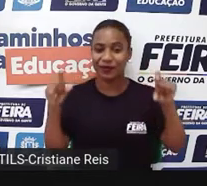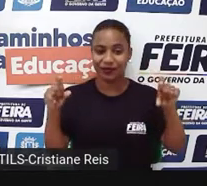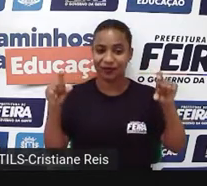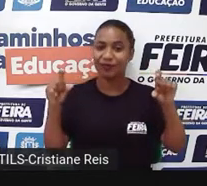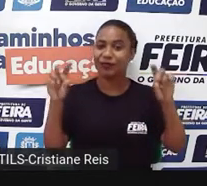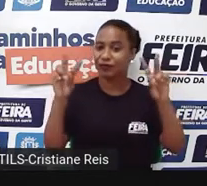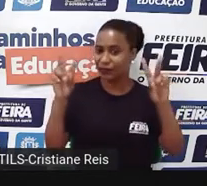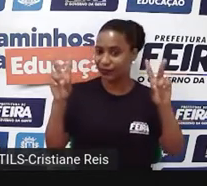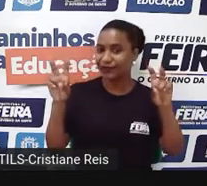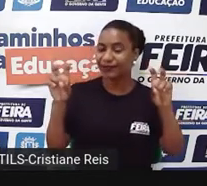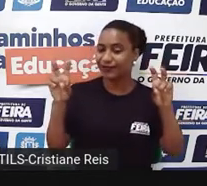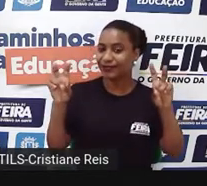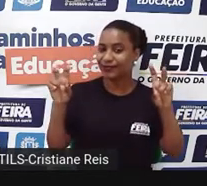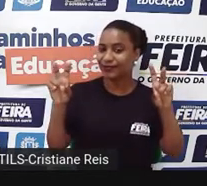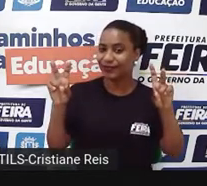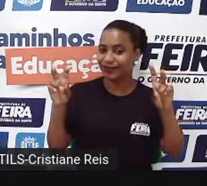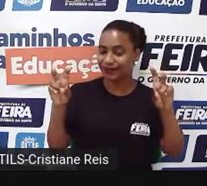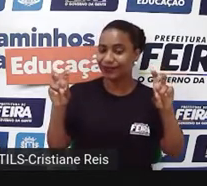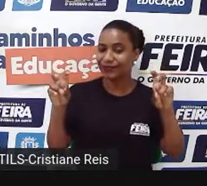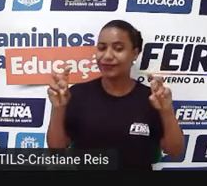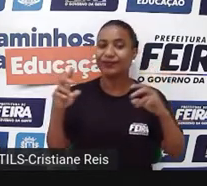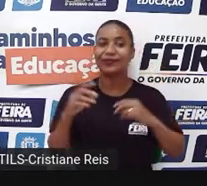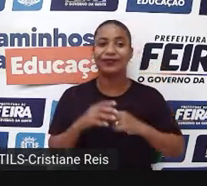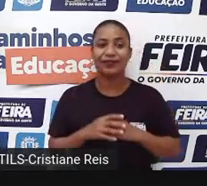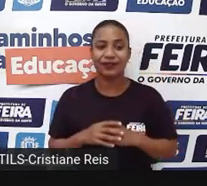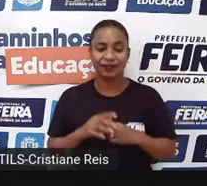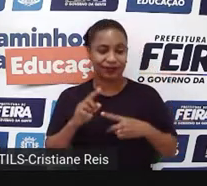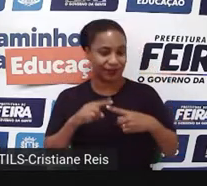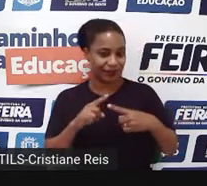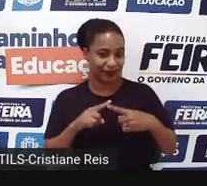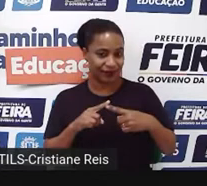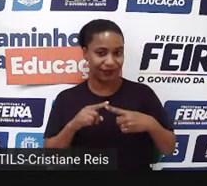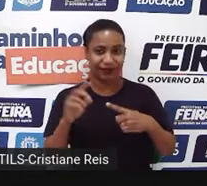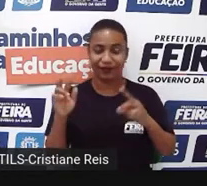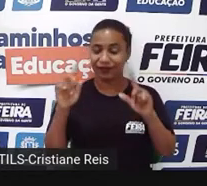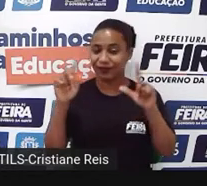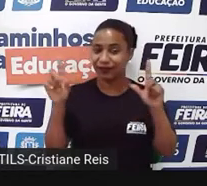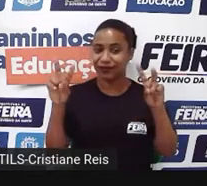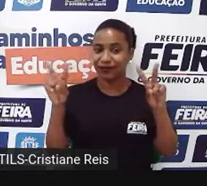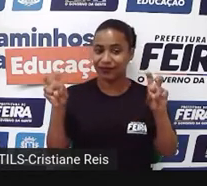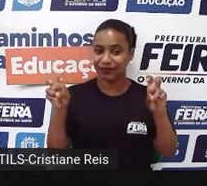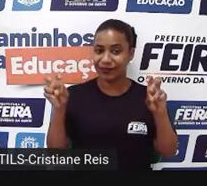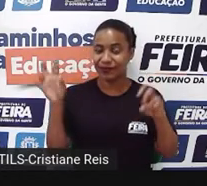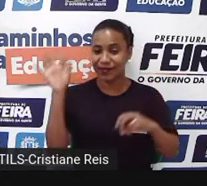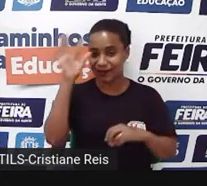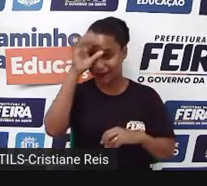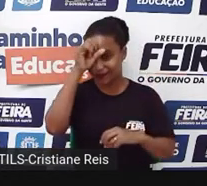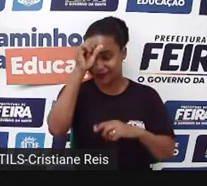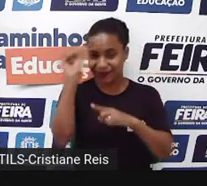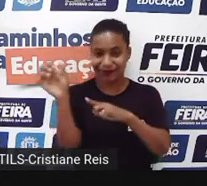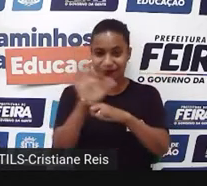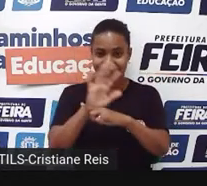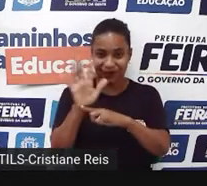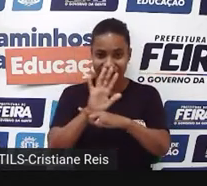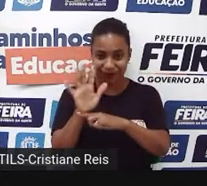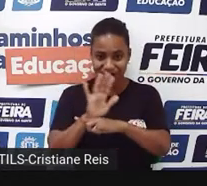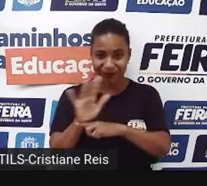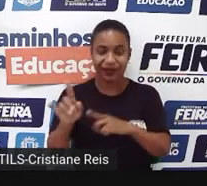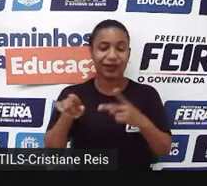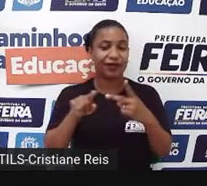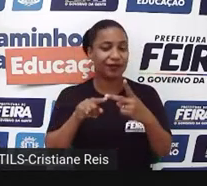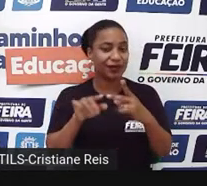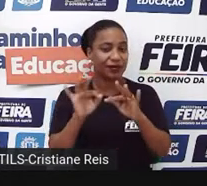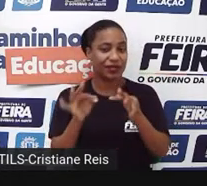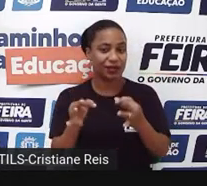escreva o assunto sobre o qual nós vamos tratar hoje. Theme, tema, cinema and simple future